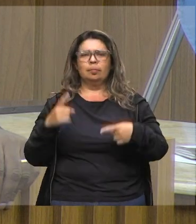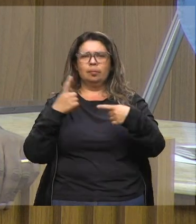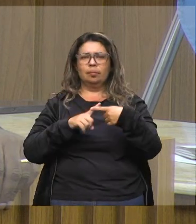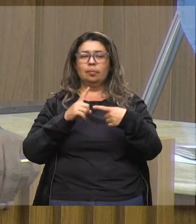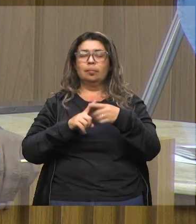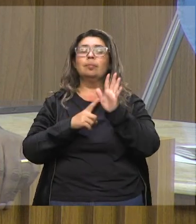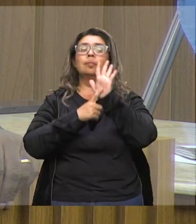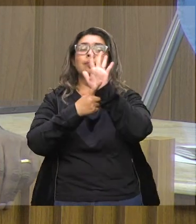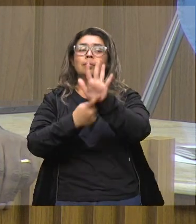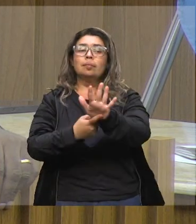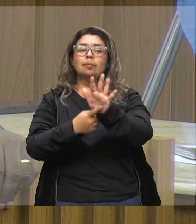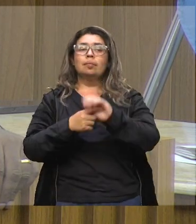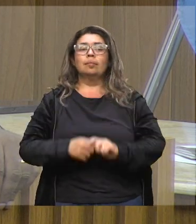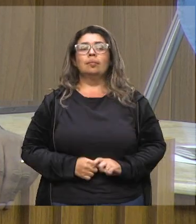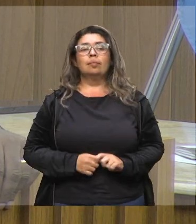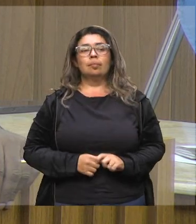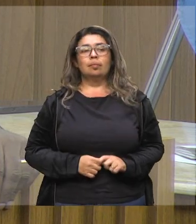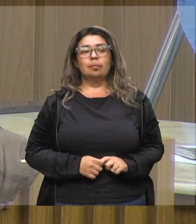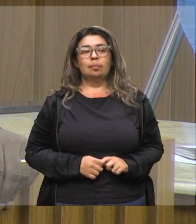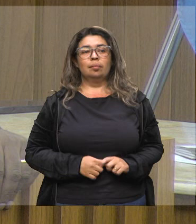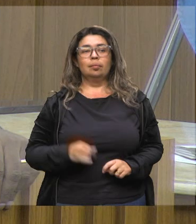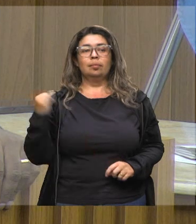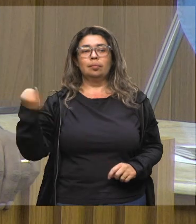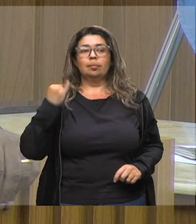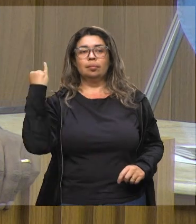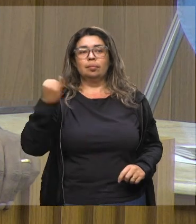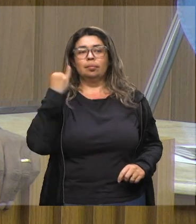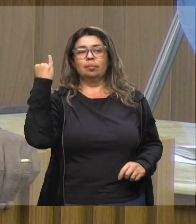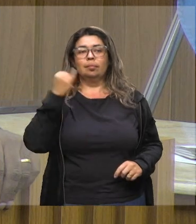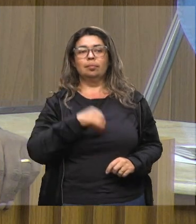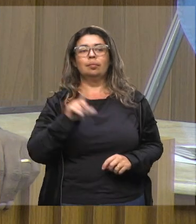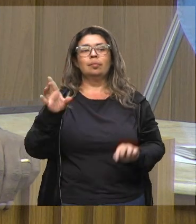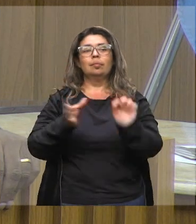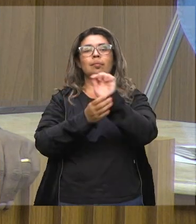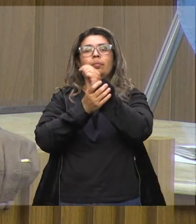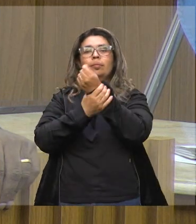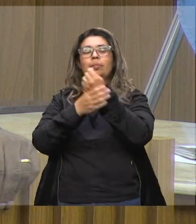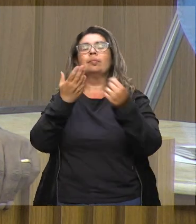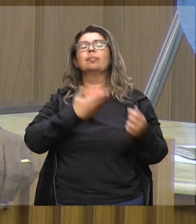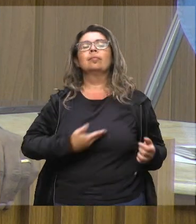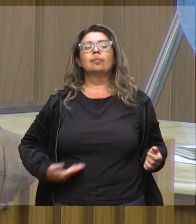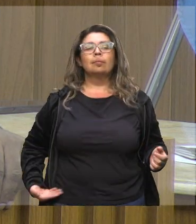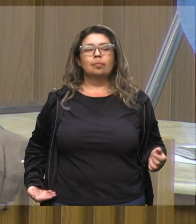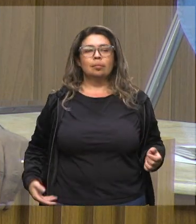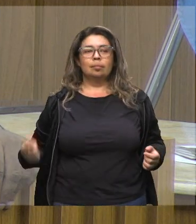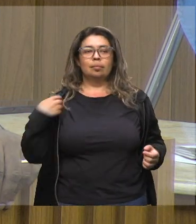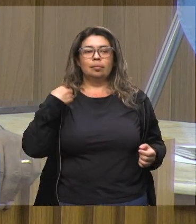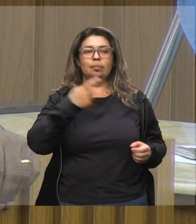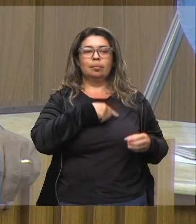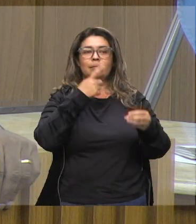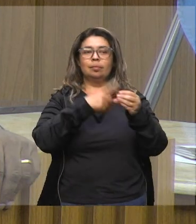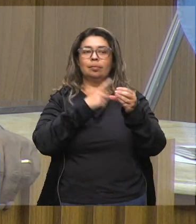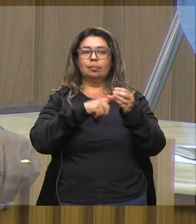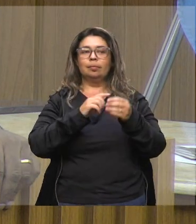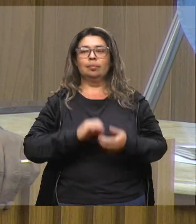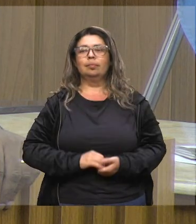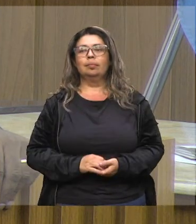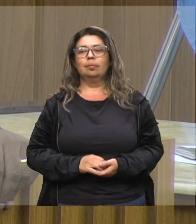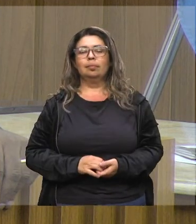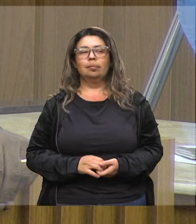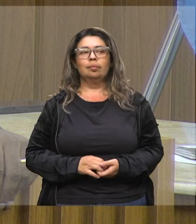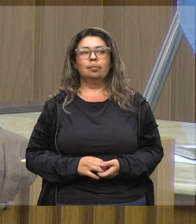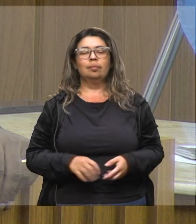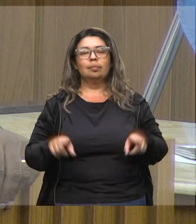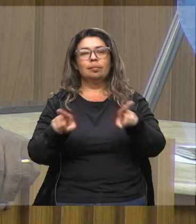por expor né, essa matéria tão importante que é a segurança pública de nossa cidade, né, de nossa população.